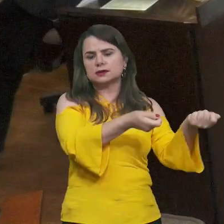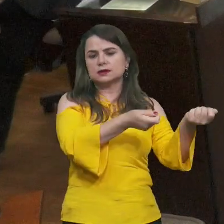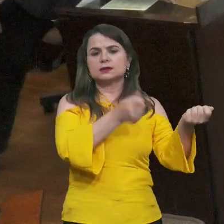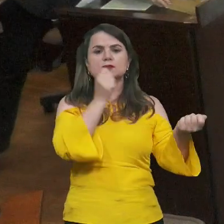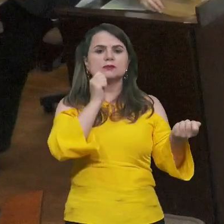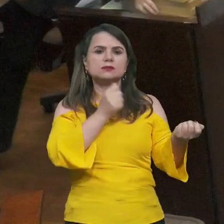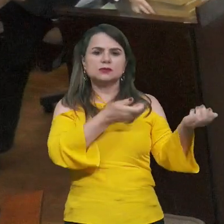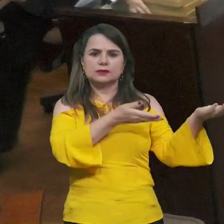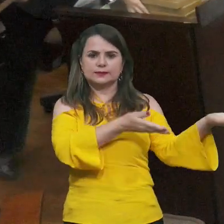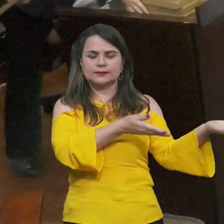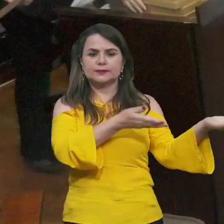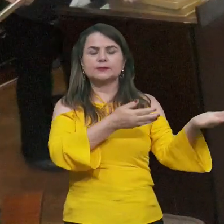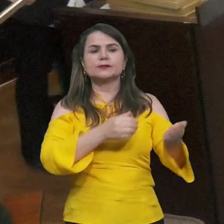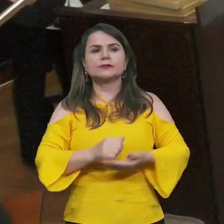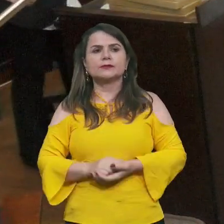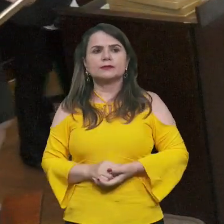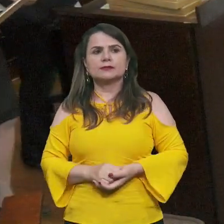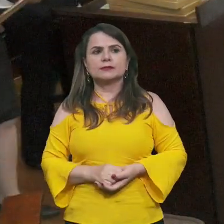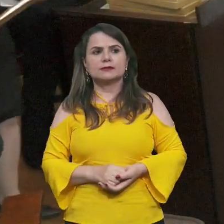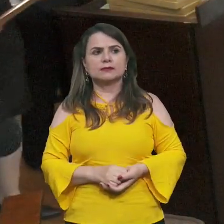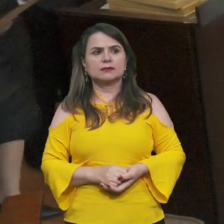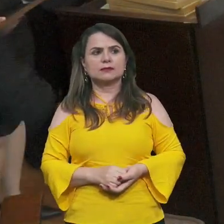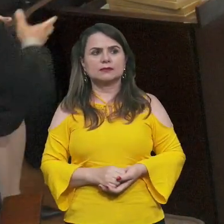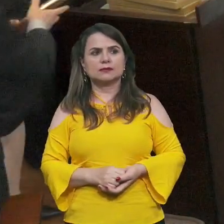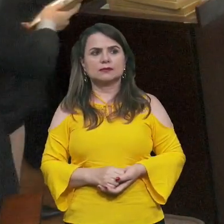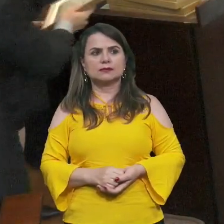Maria Aires de Lucena.